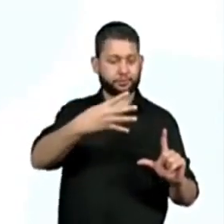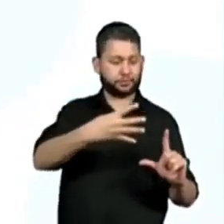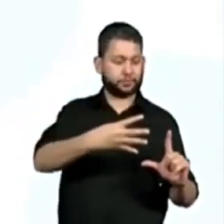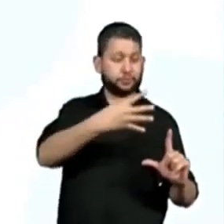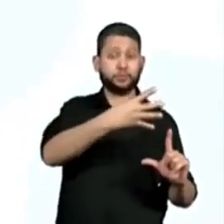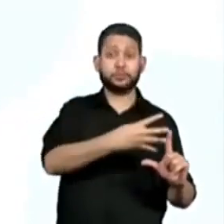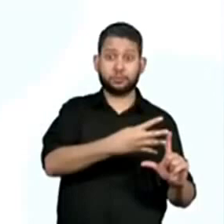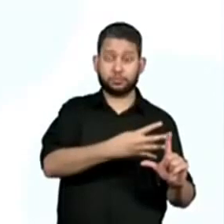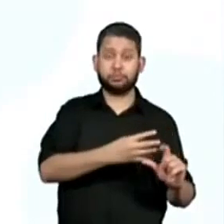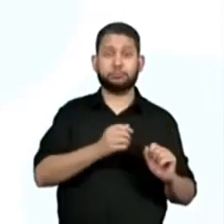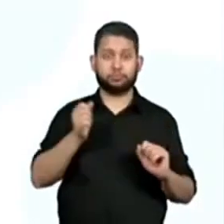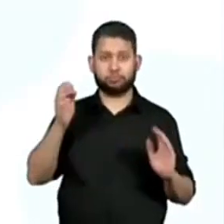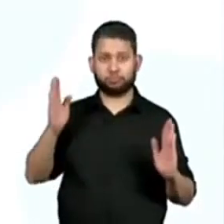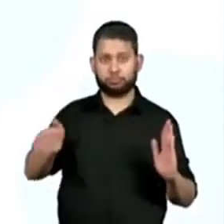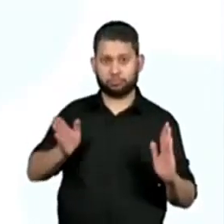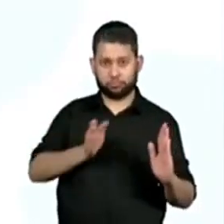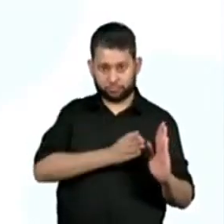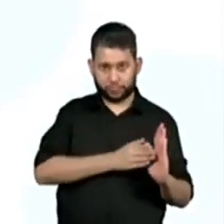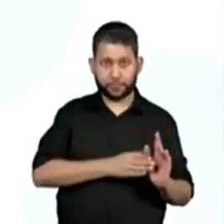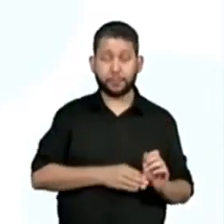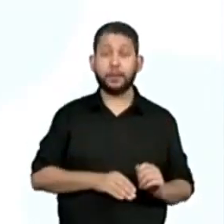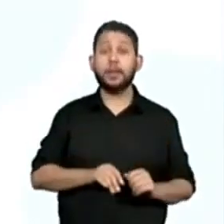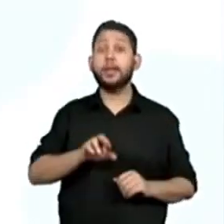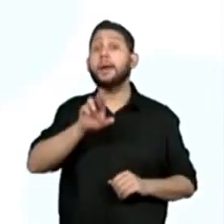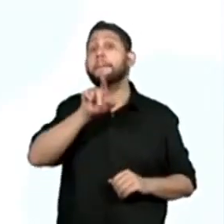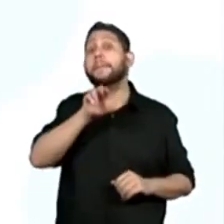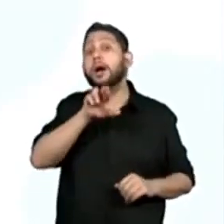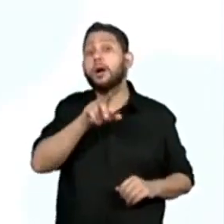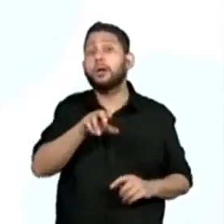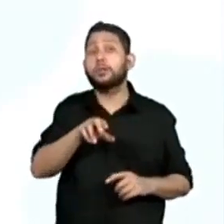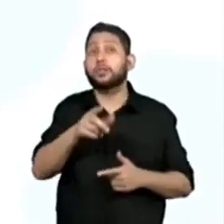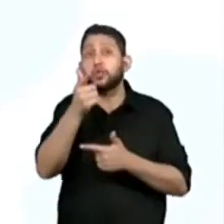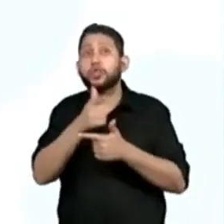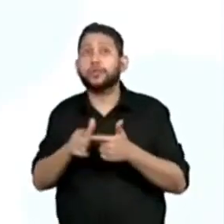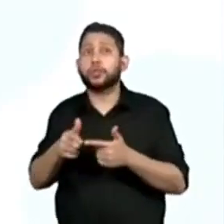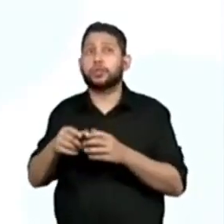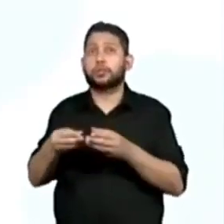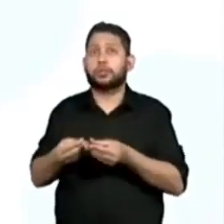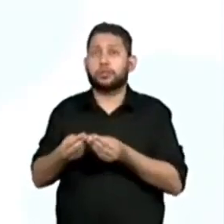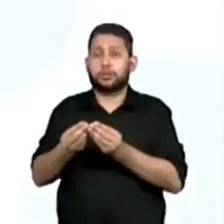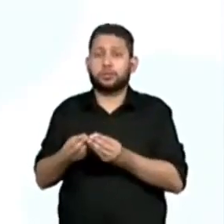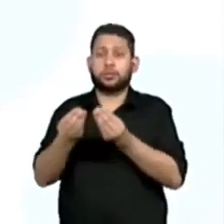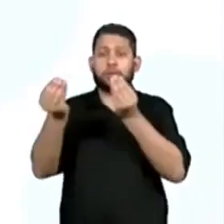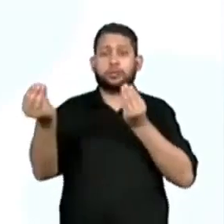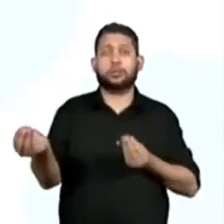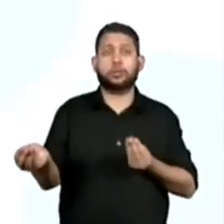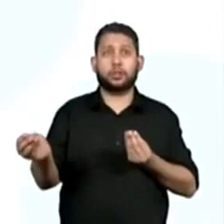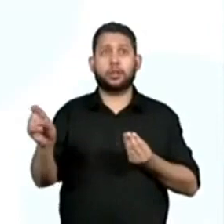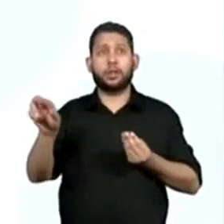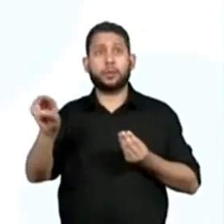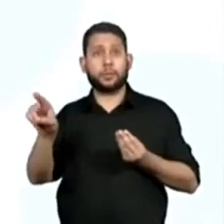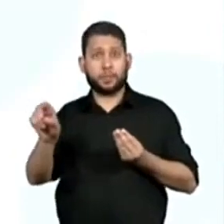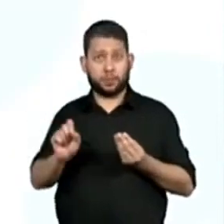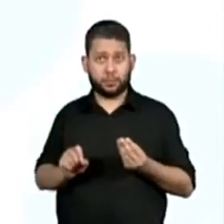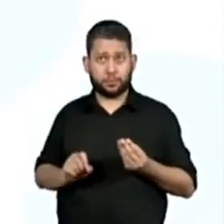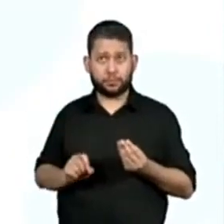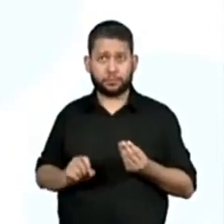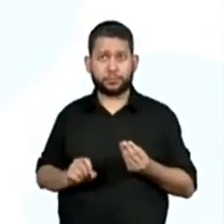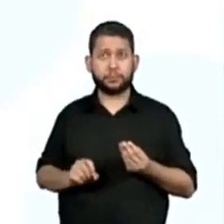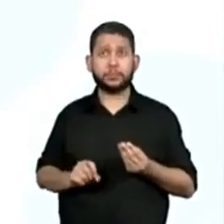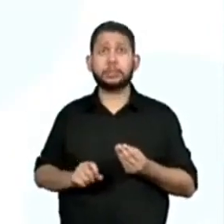com o irmão então Ó a andrelina tem que dividir com o irmão